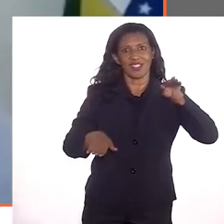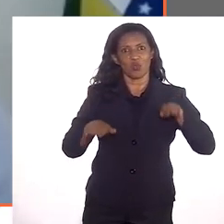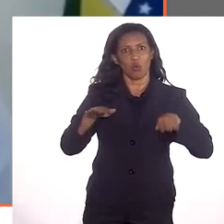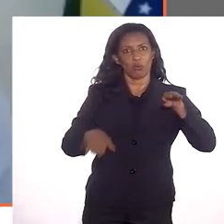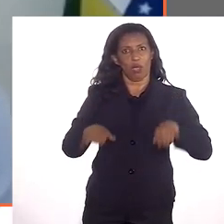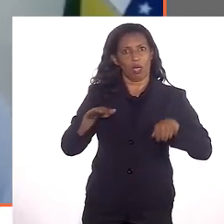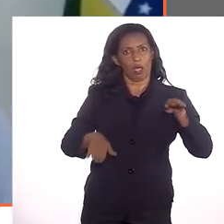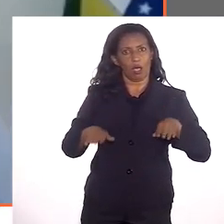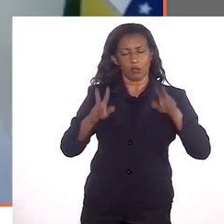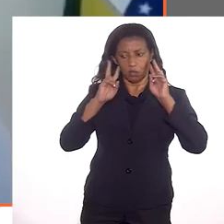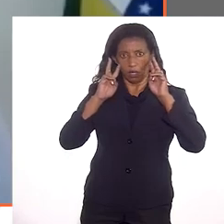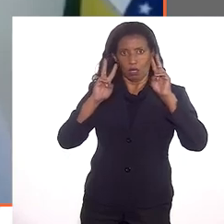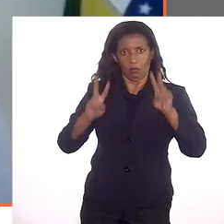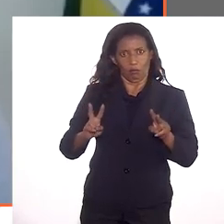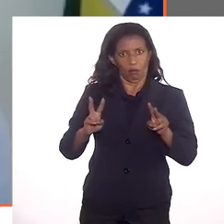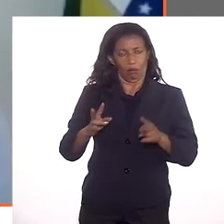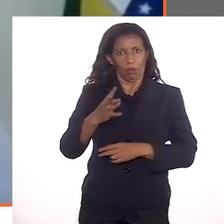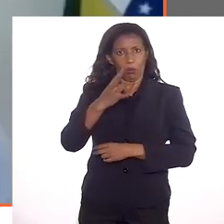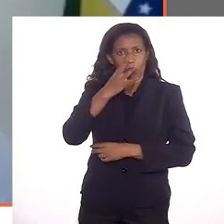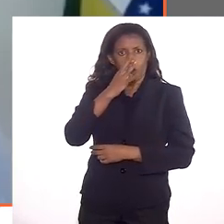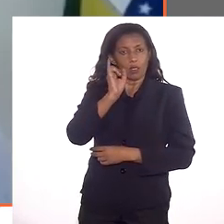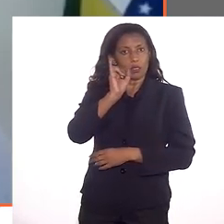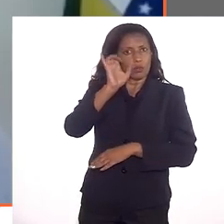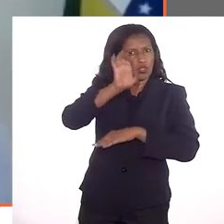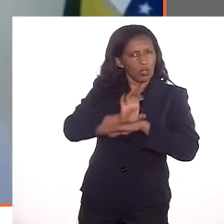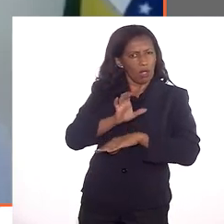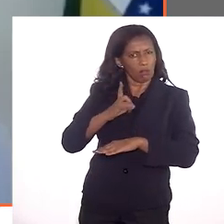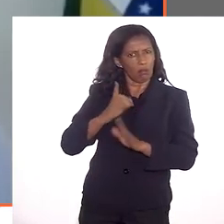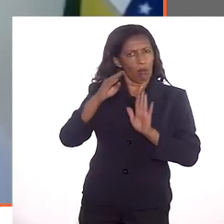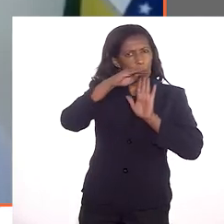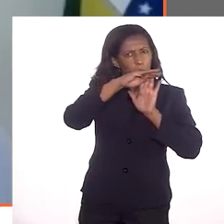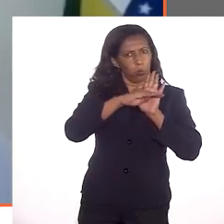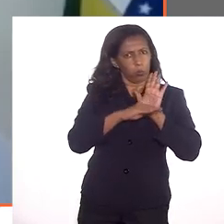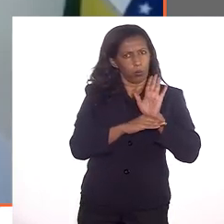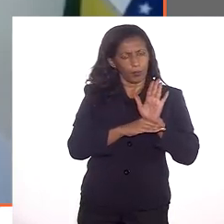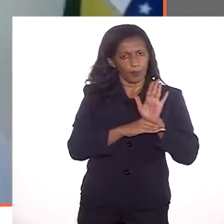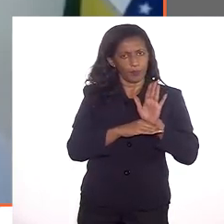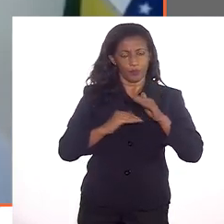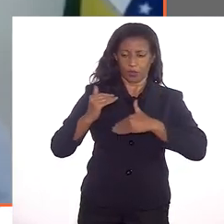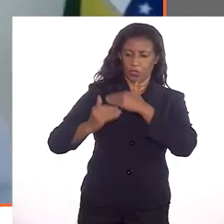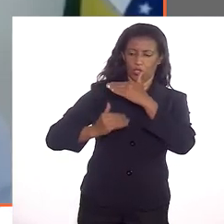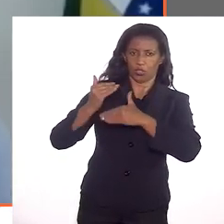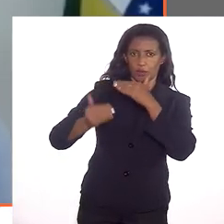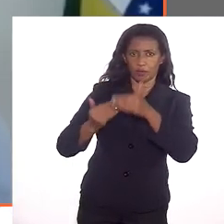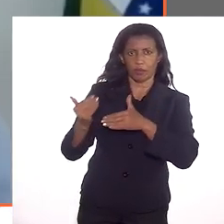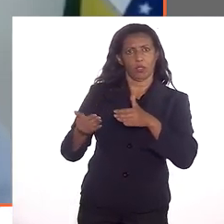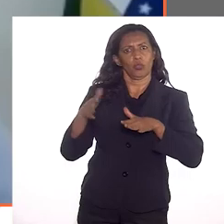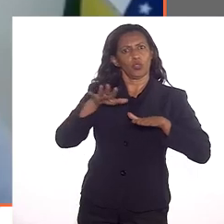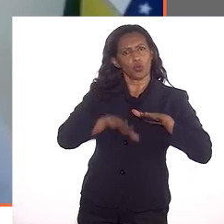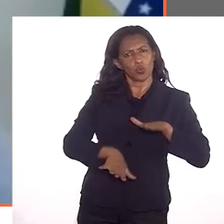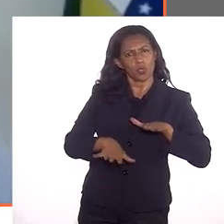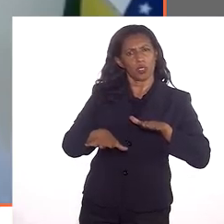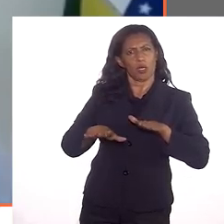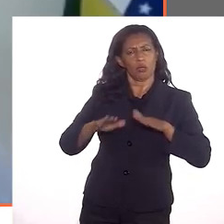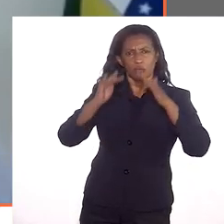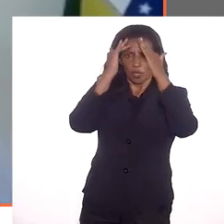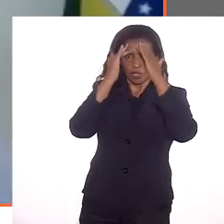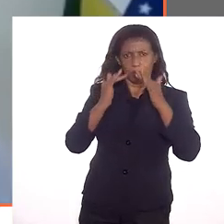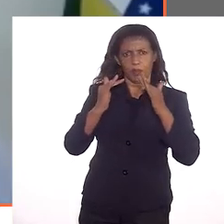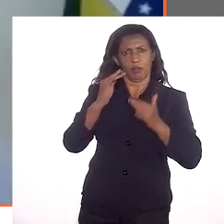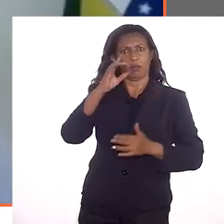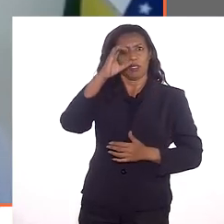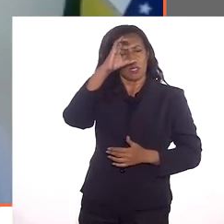desigualdade brutal e que salta aos olhos, né? Se o Estado tiver uma agenda de desenvolvimento, de inclusão, de cidadania